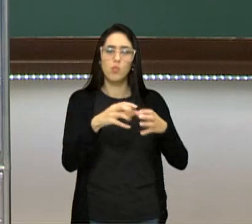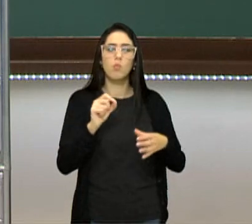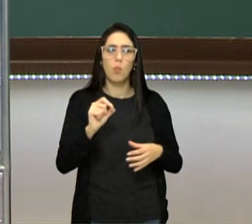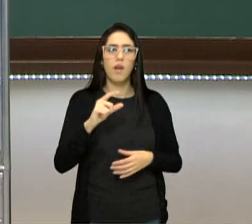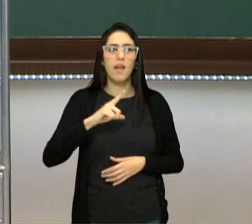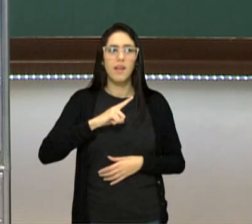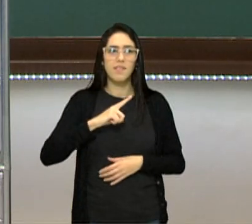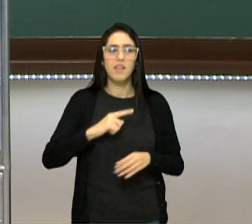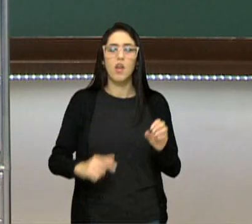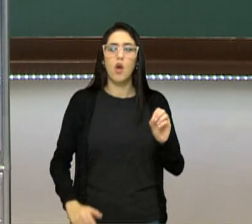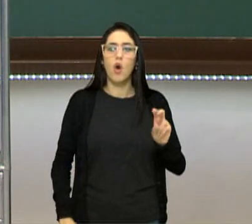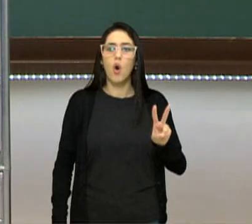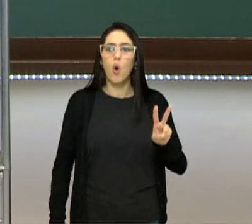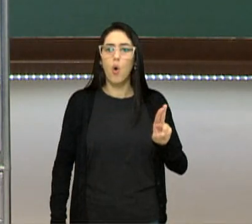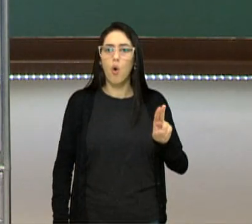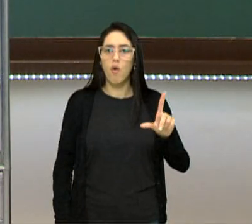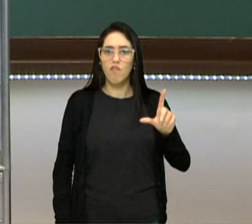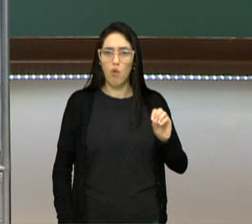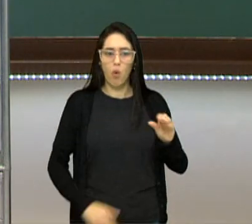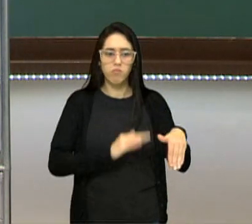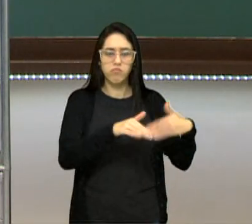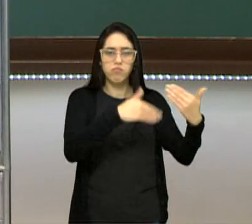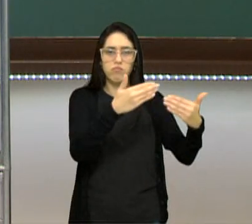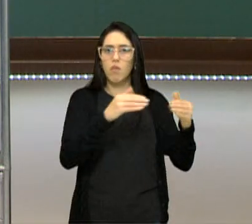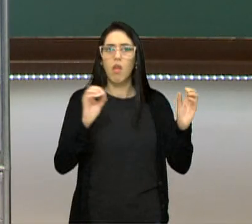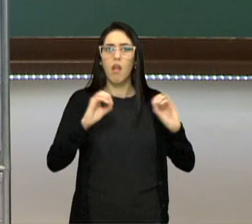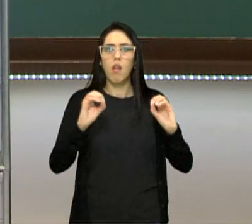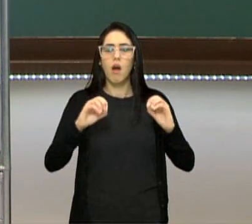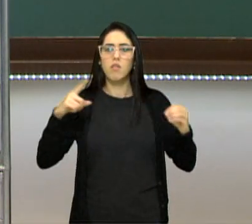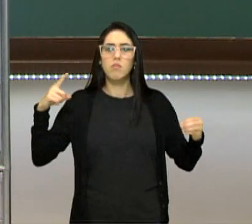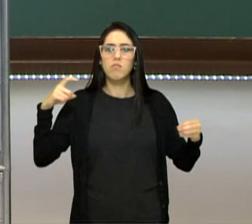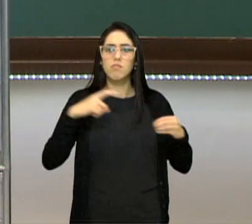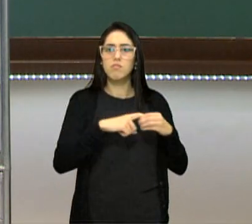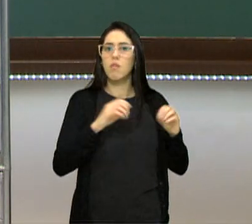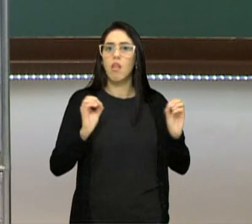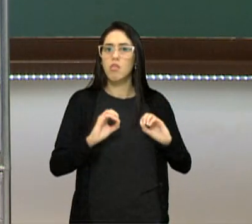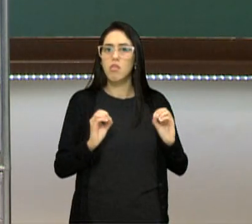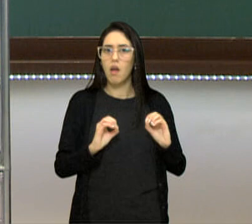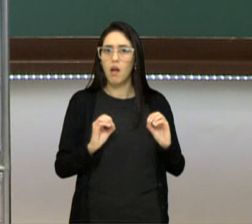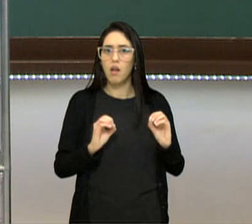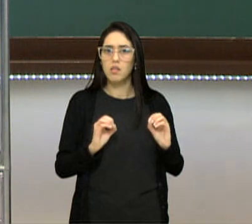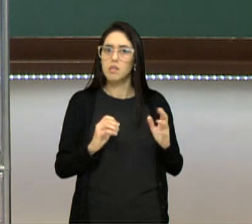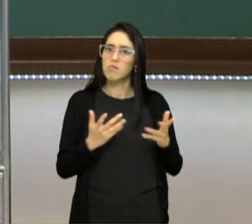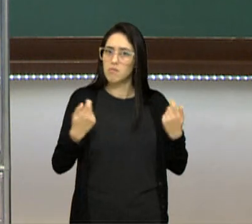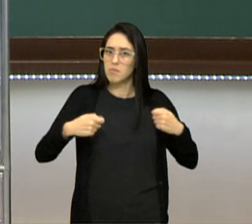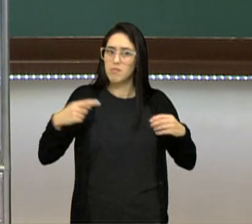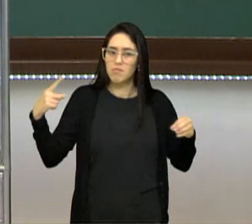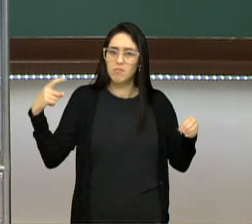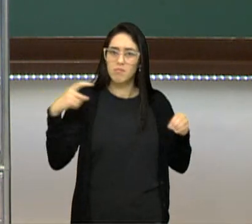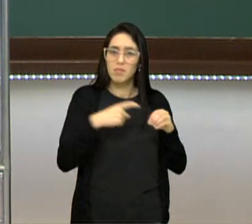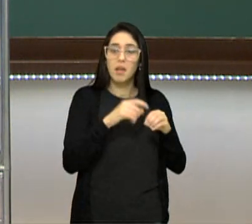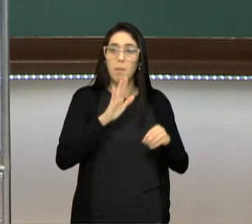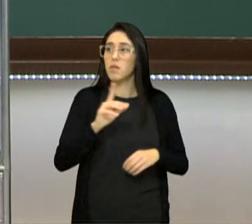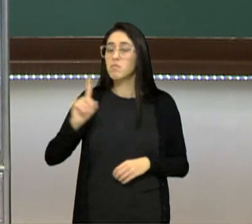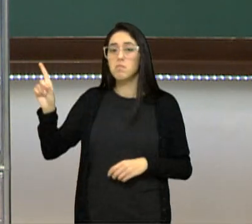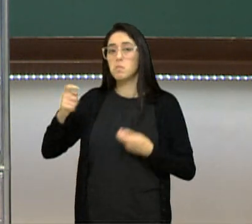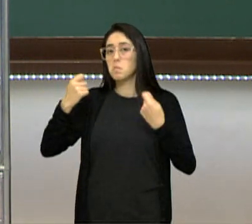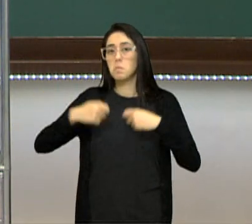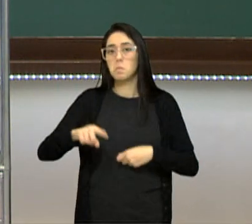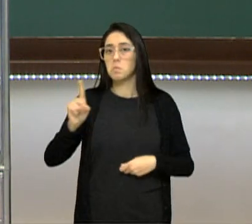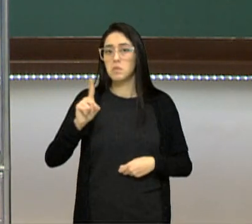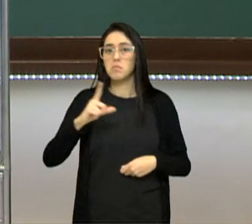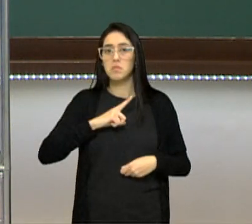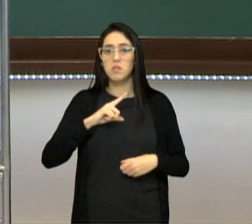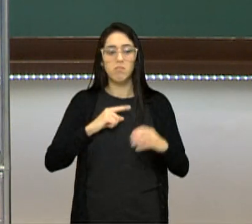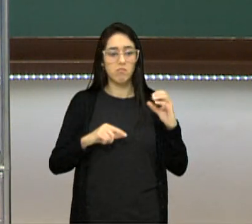desenvolve sem ser fecundado, então geralmente assim, para ter um indivíduo novo, o óvulo tem que ser fecundado. Na partenogênese não precisa.